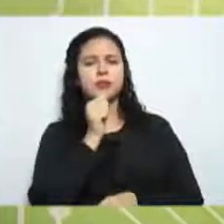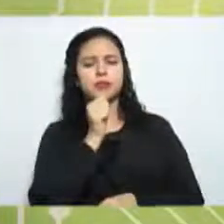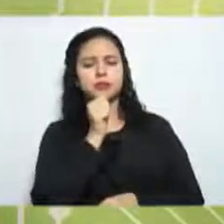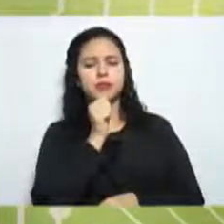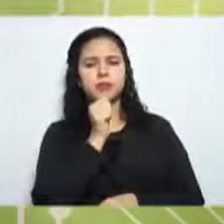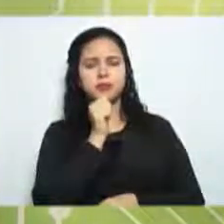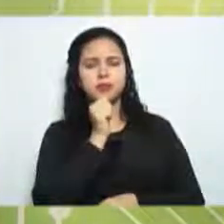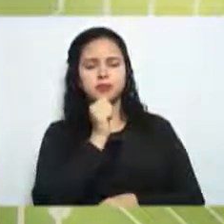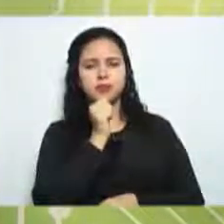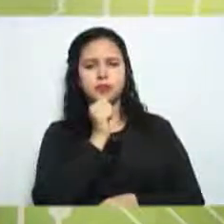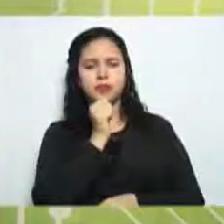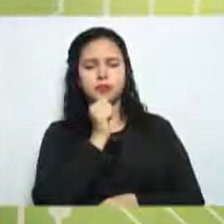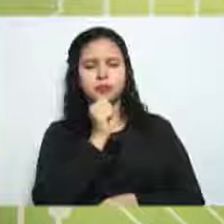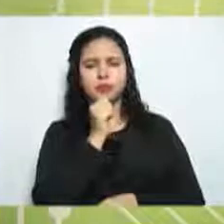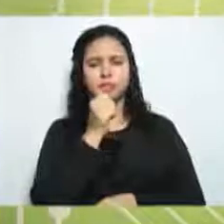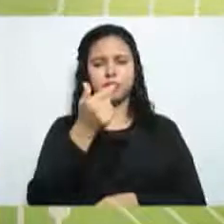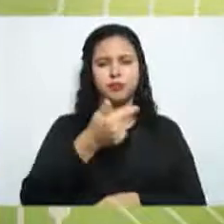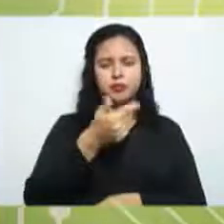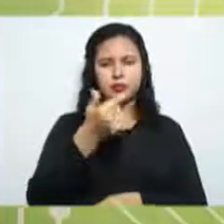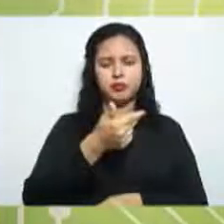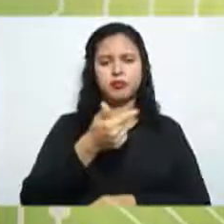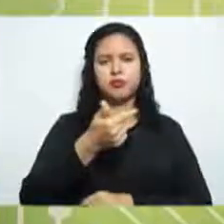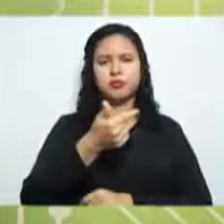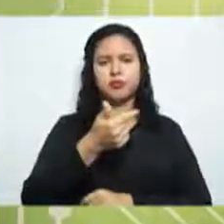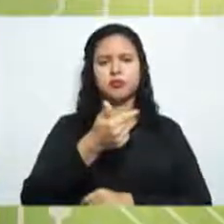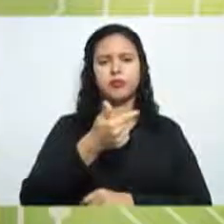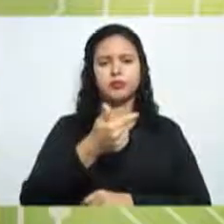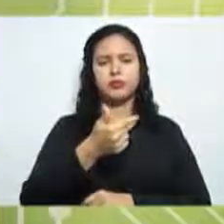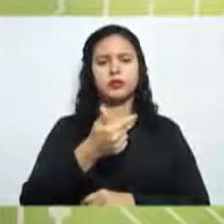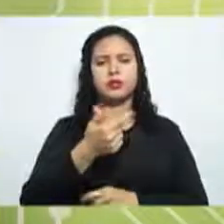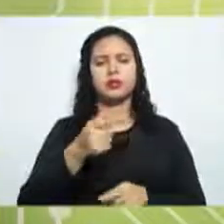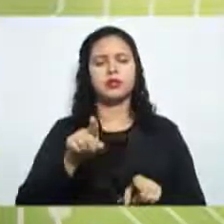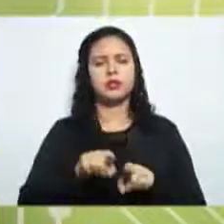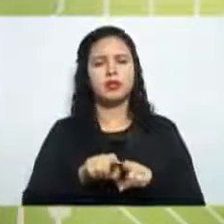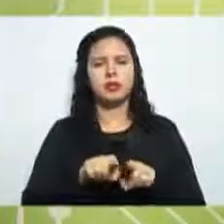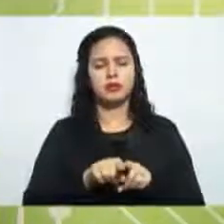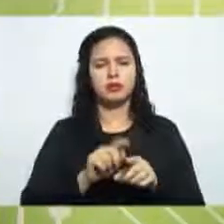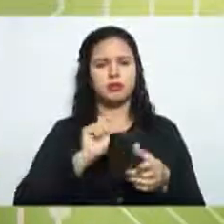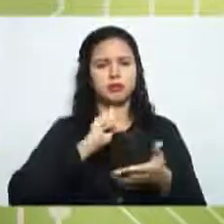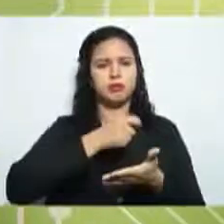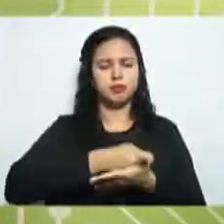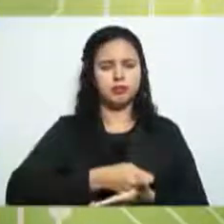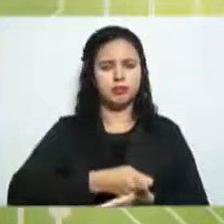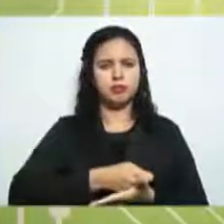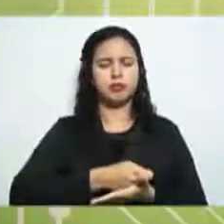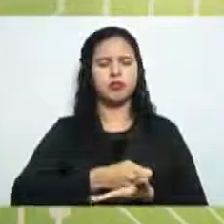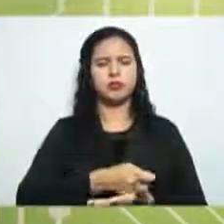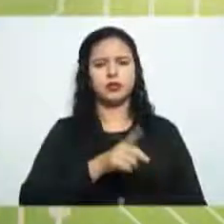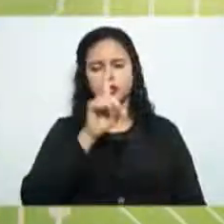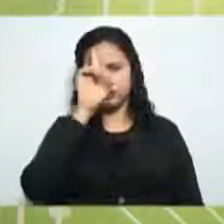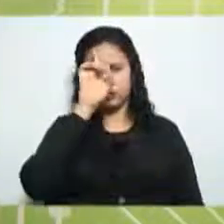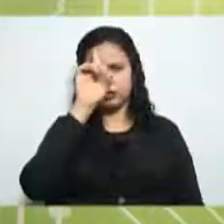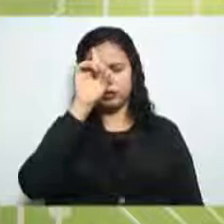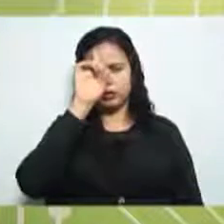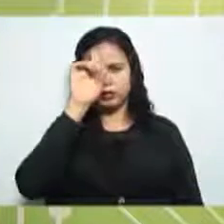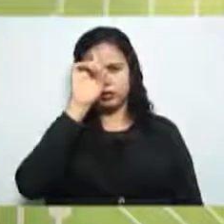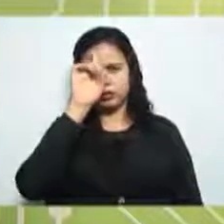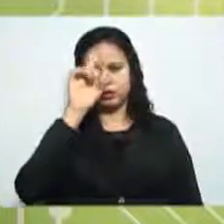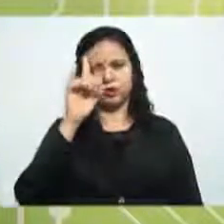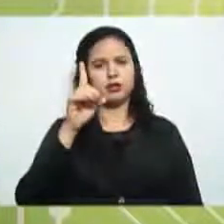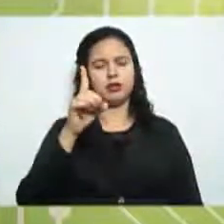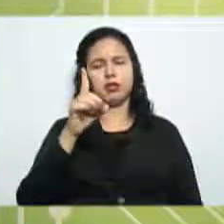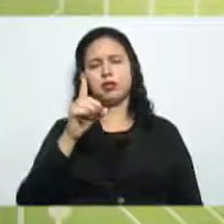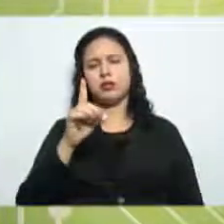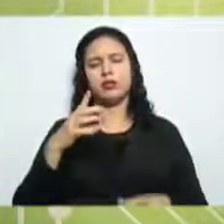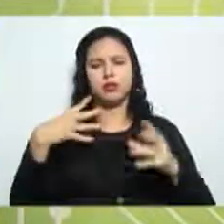segundo melhor é Rondônia. Rondônia também é um estado que está com as suas contas públicas bastante em dia. Os funcionários estão bastante em dia